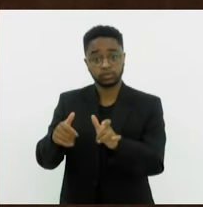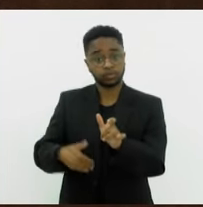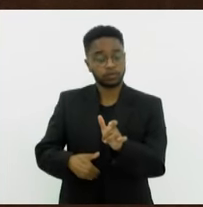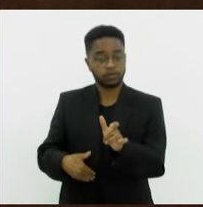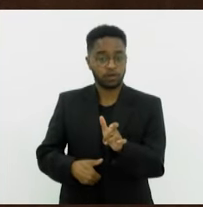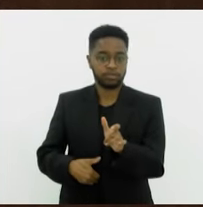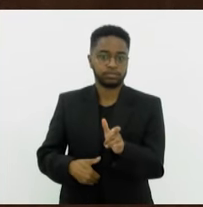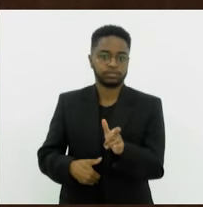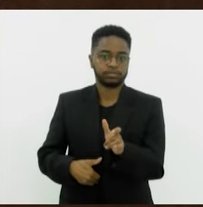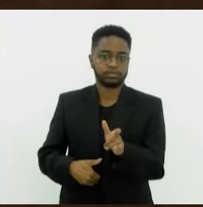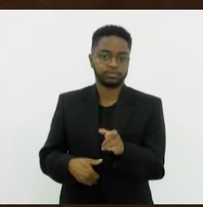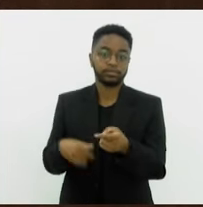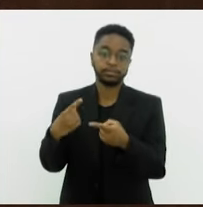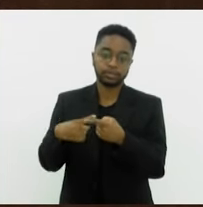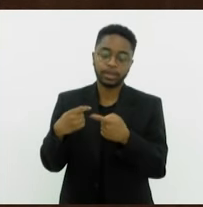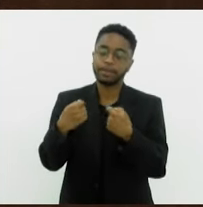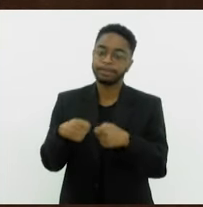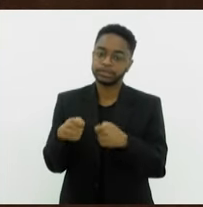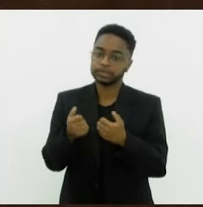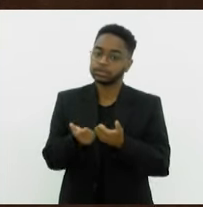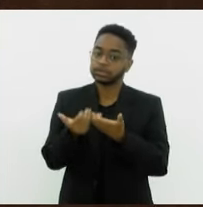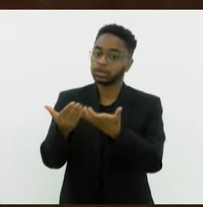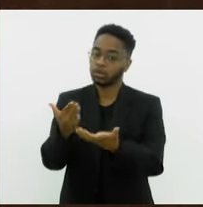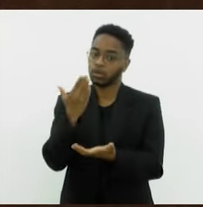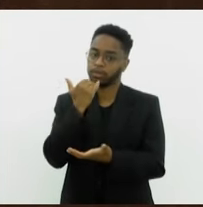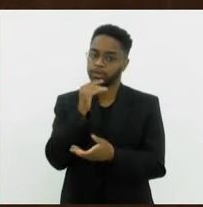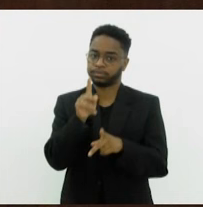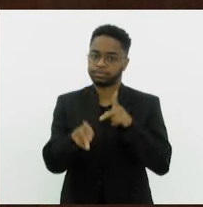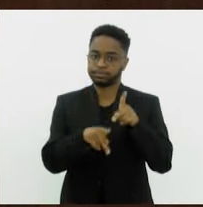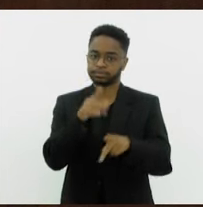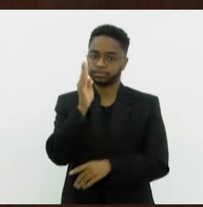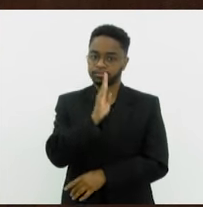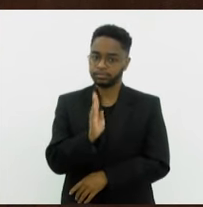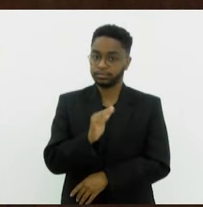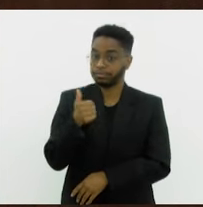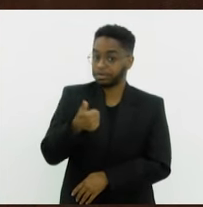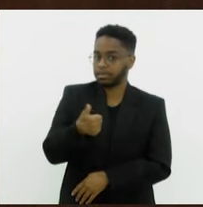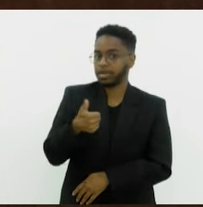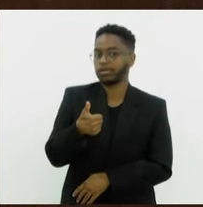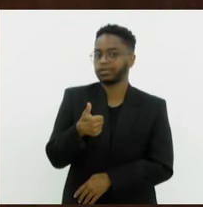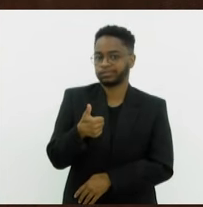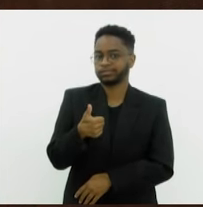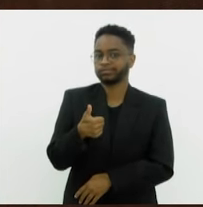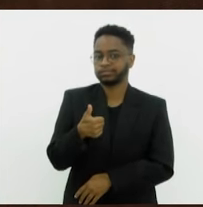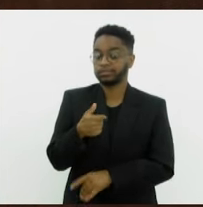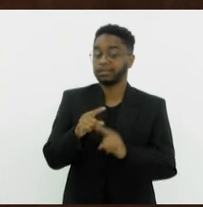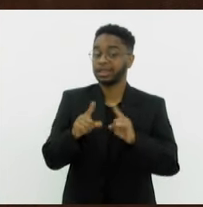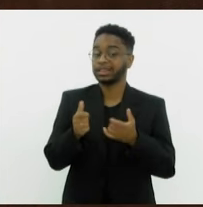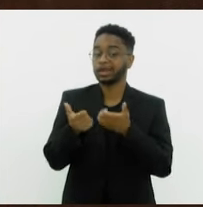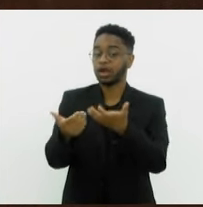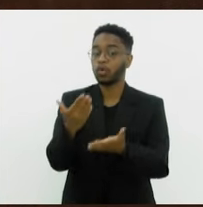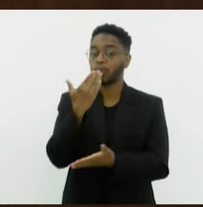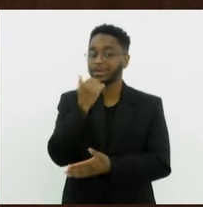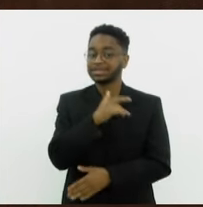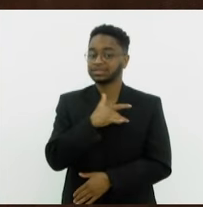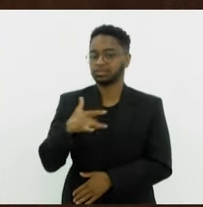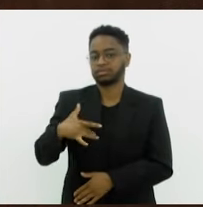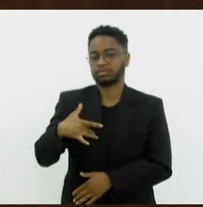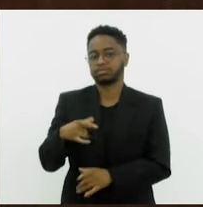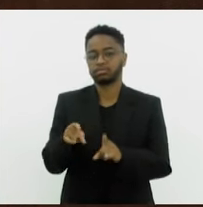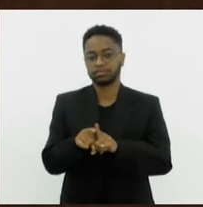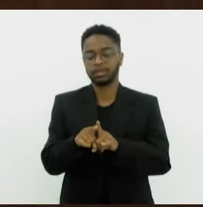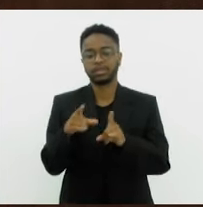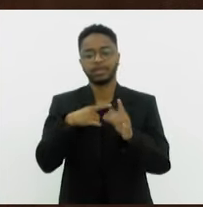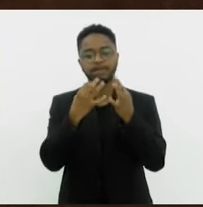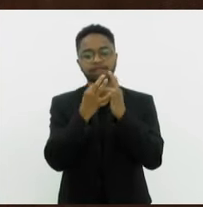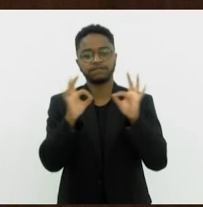para colocar comida na mesa do povo brasileiro em primeiro lugar, né? E comida saudável. E aqui eu acho que uma frase